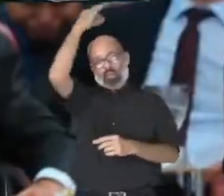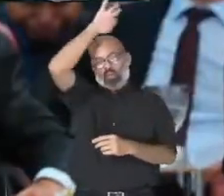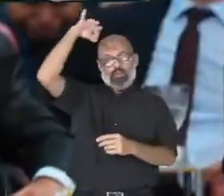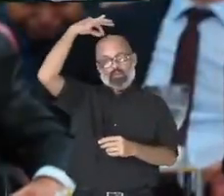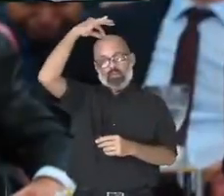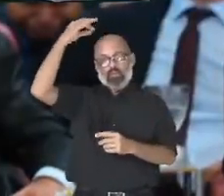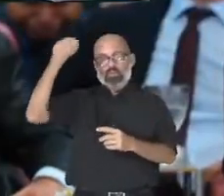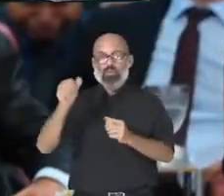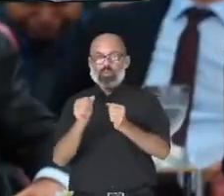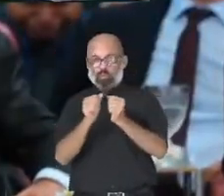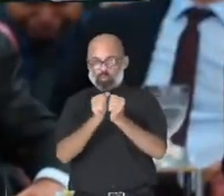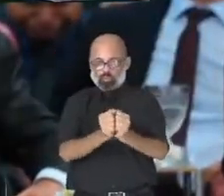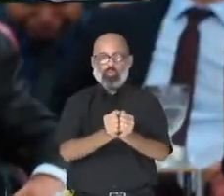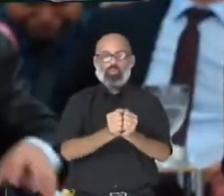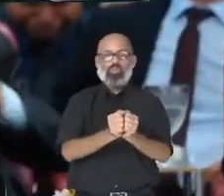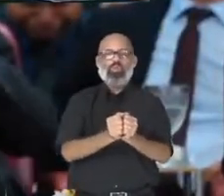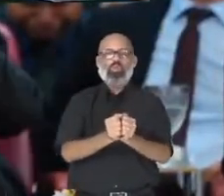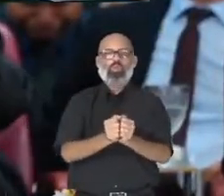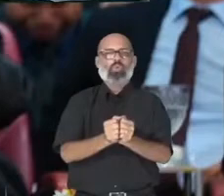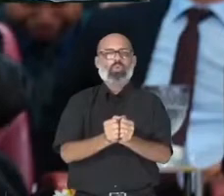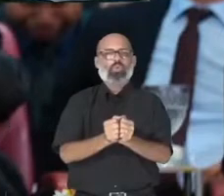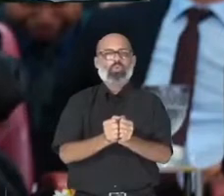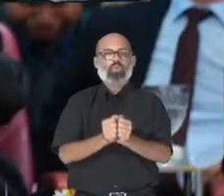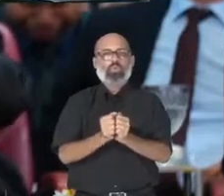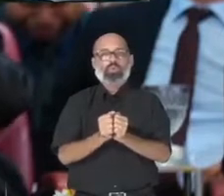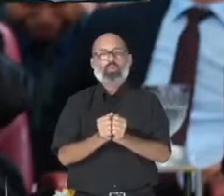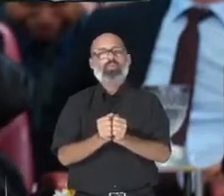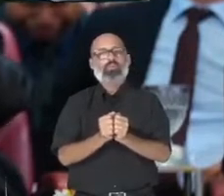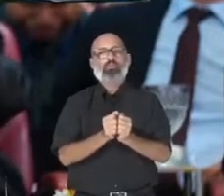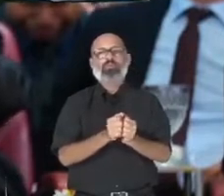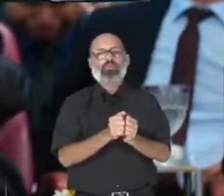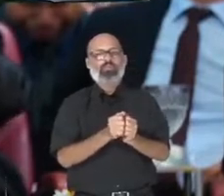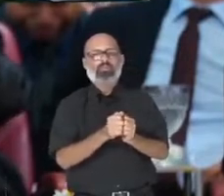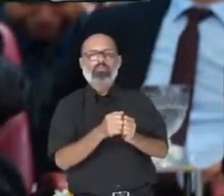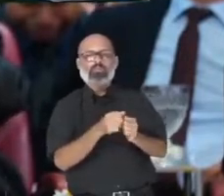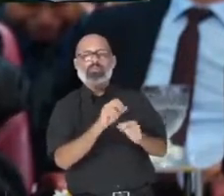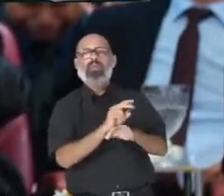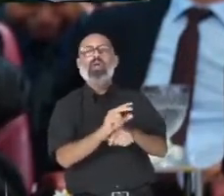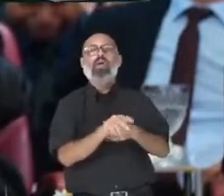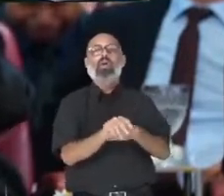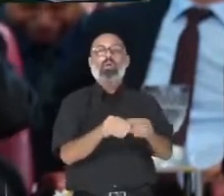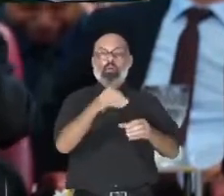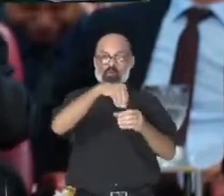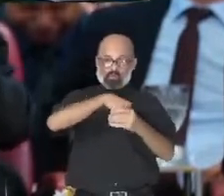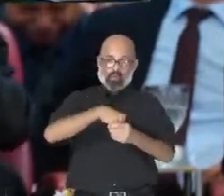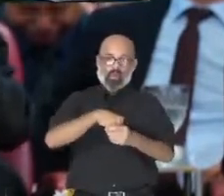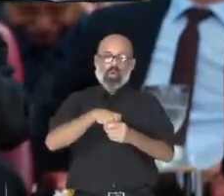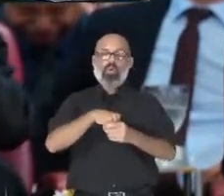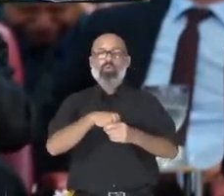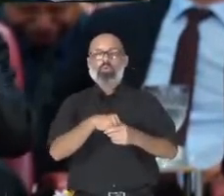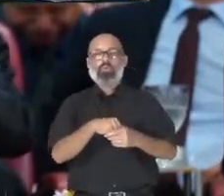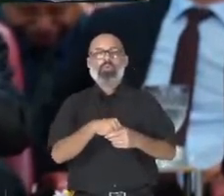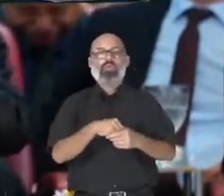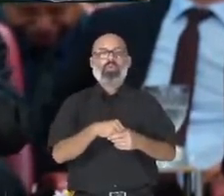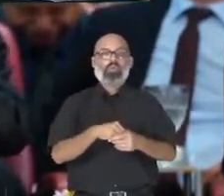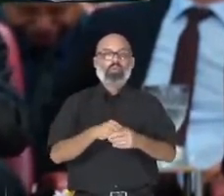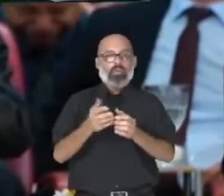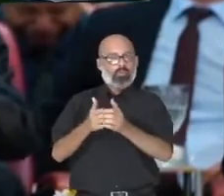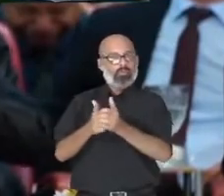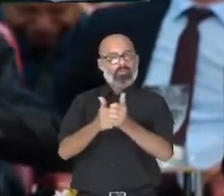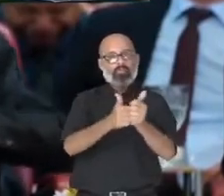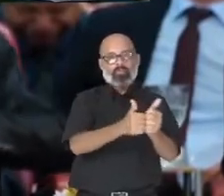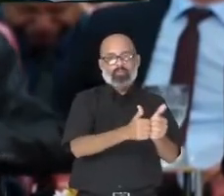está conosco, ele nos convence. Quando ele está em nós, ele nos